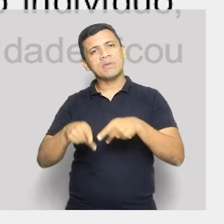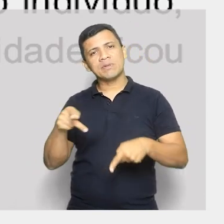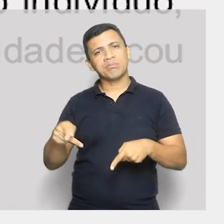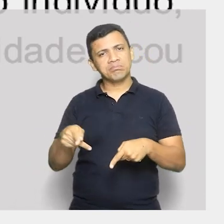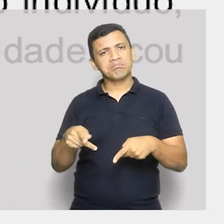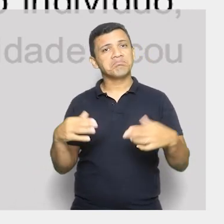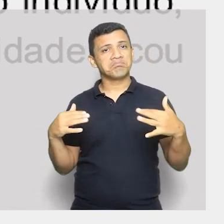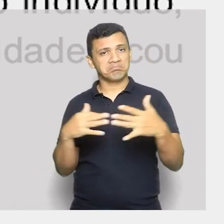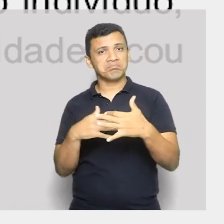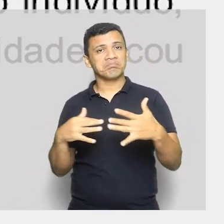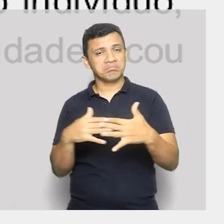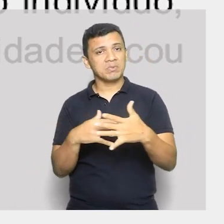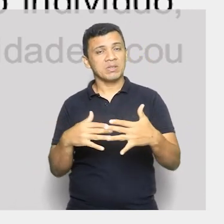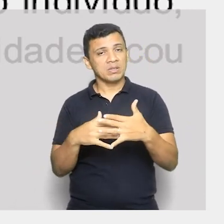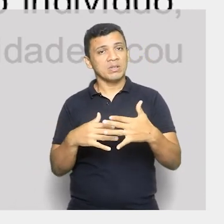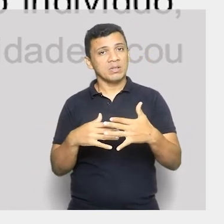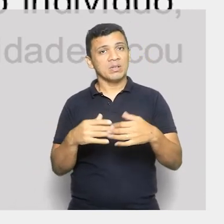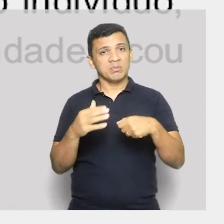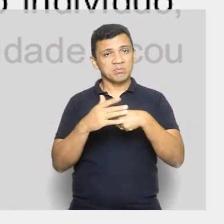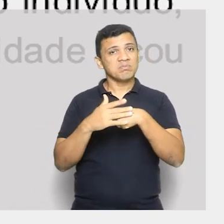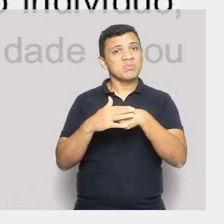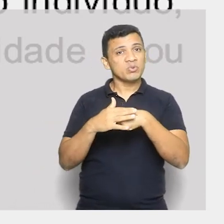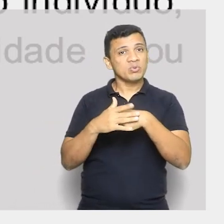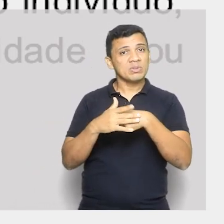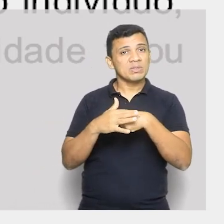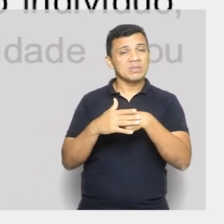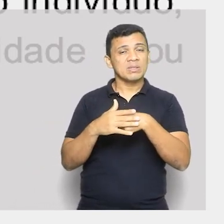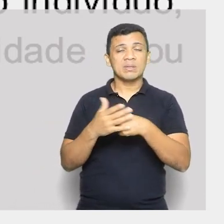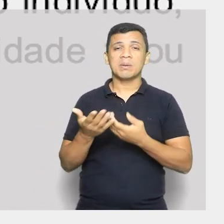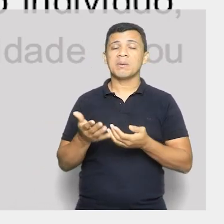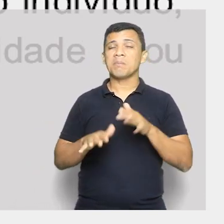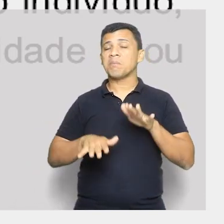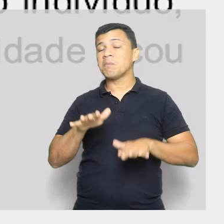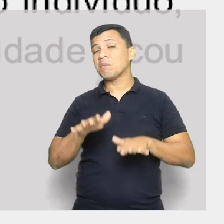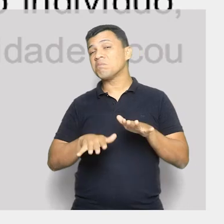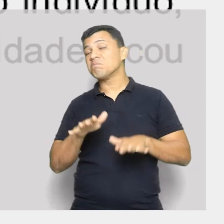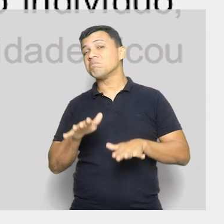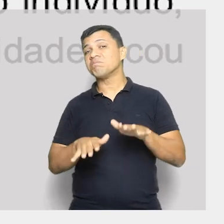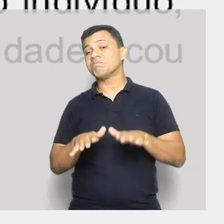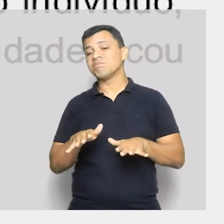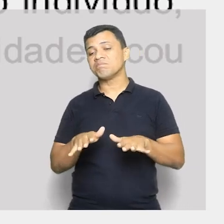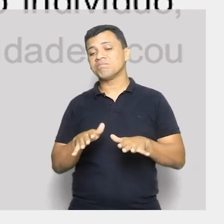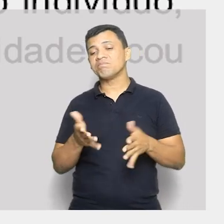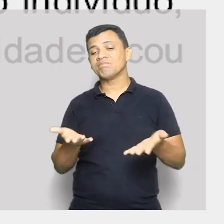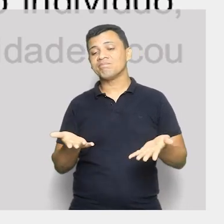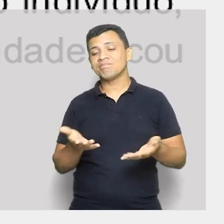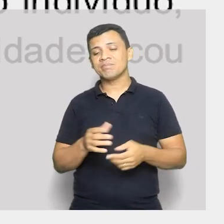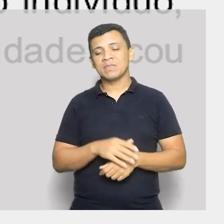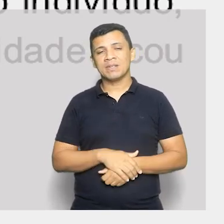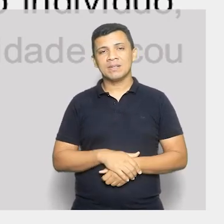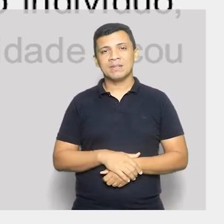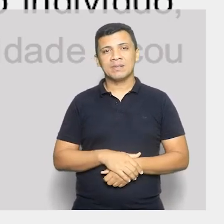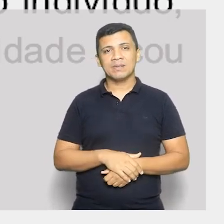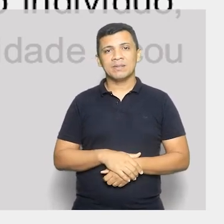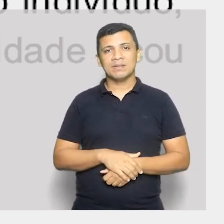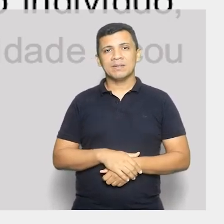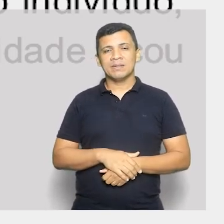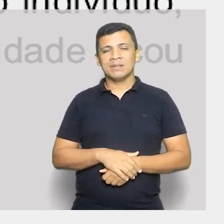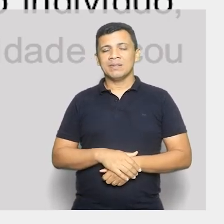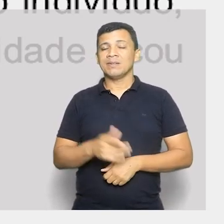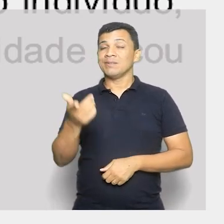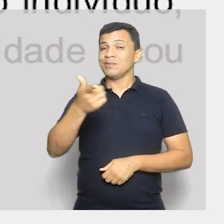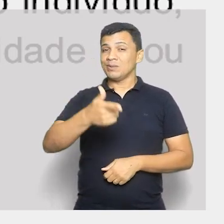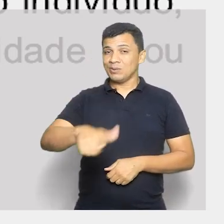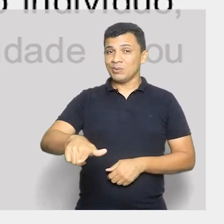cidade ficou contaminada em aproximadamente... Ora, turma, vamos lá. Mais uma vez, porque